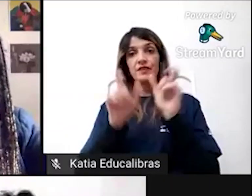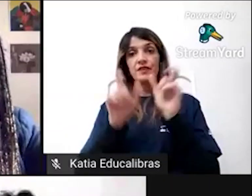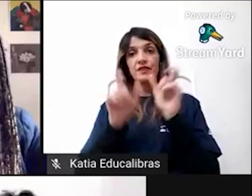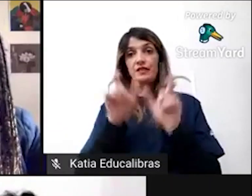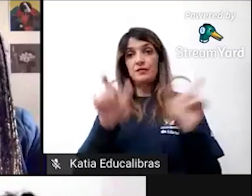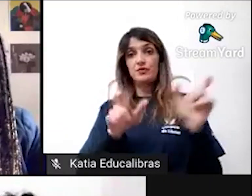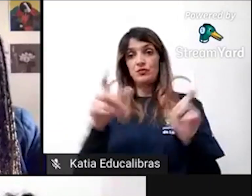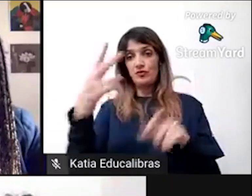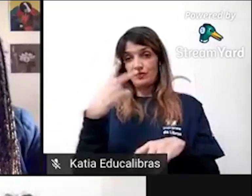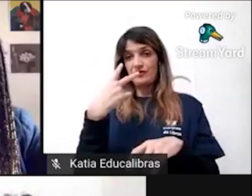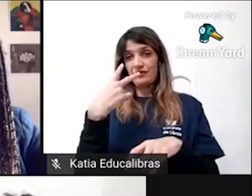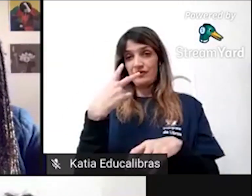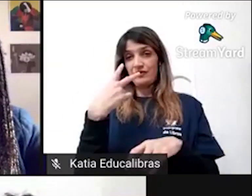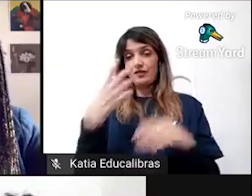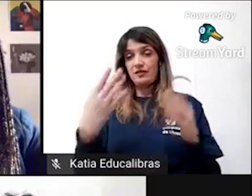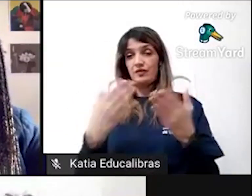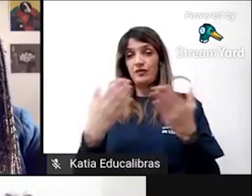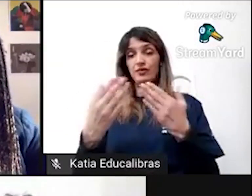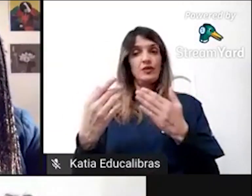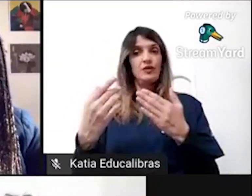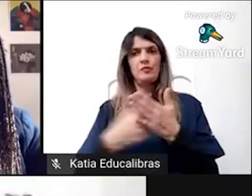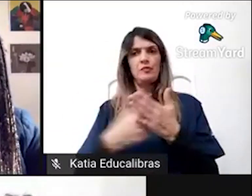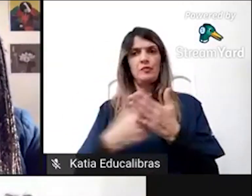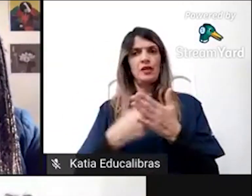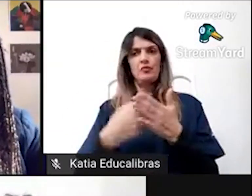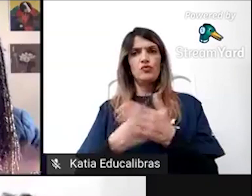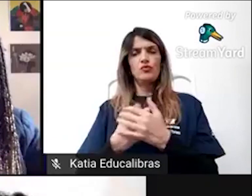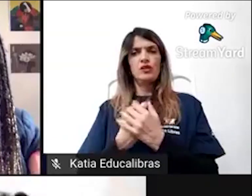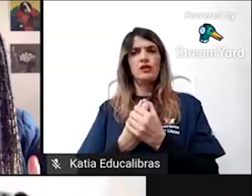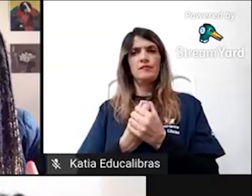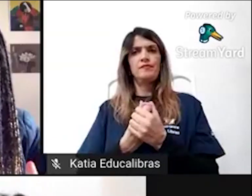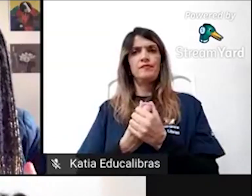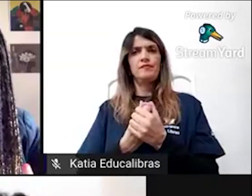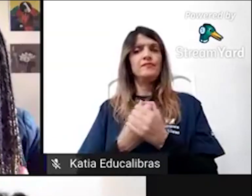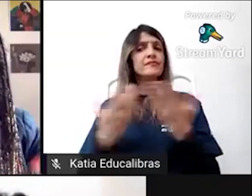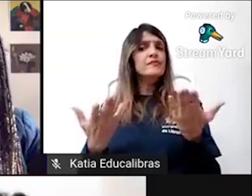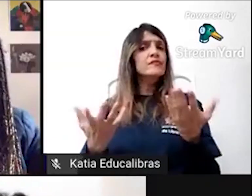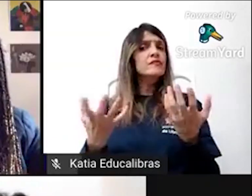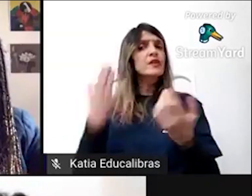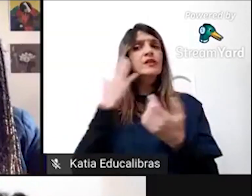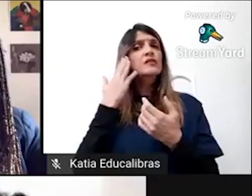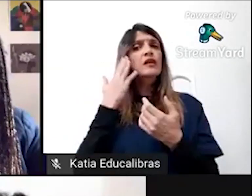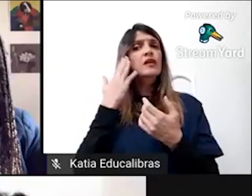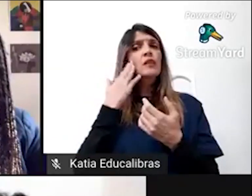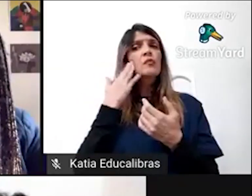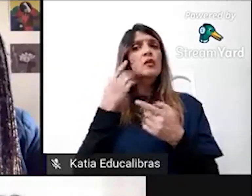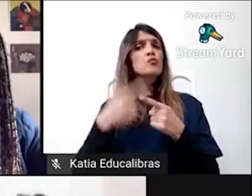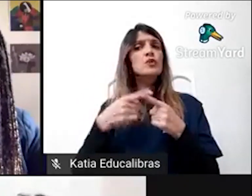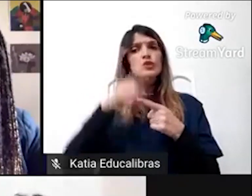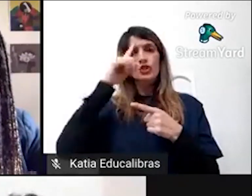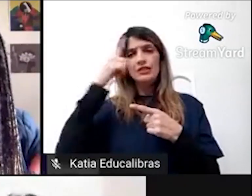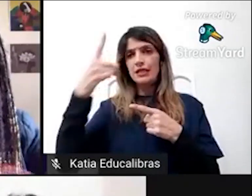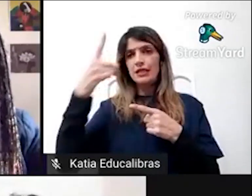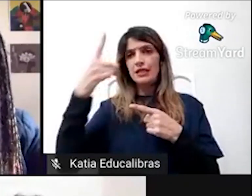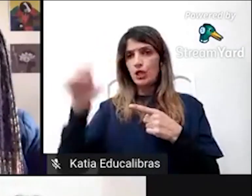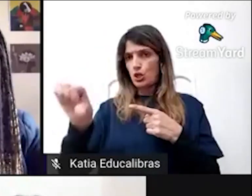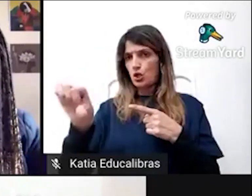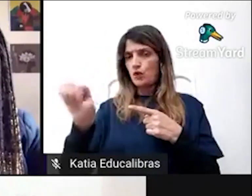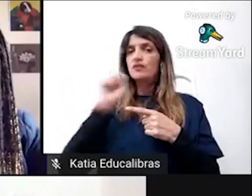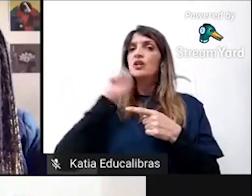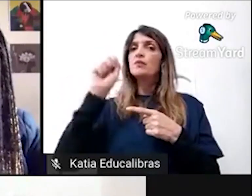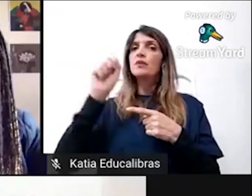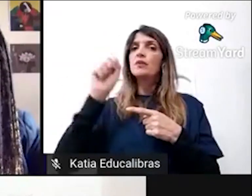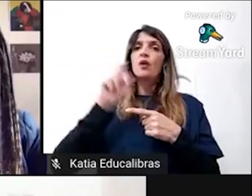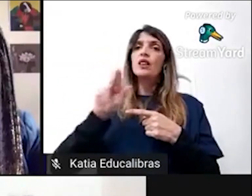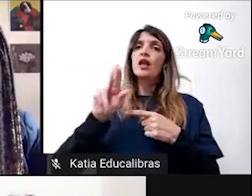pessoas que estão nos assistindo, né? Elas perguntam assim, e aí nós gostaríamos de saber, né? Por que dia 19 de abril não